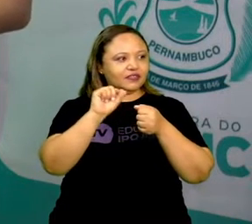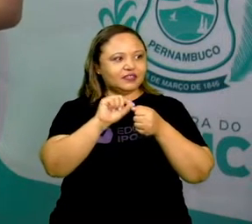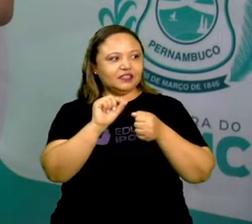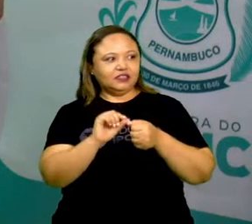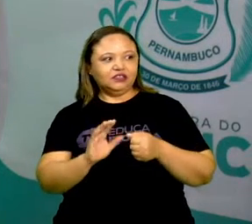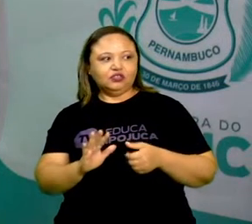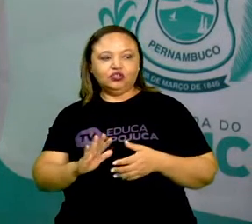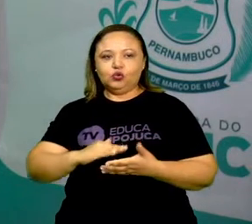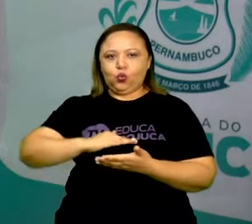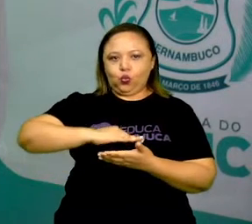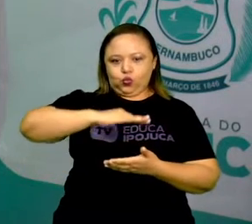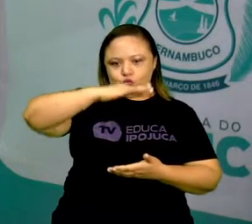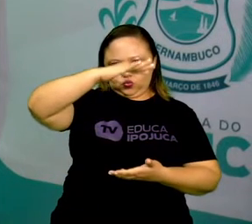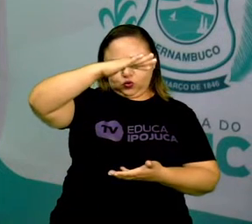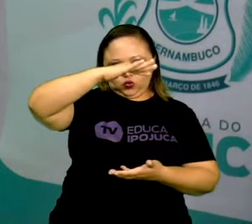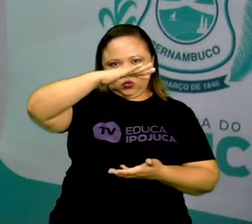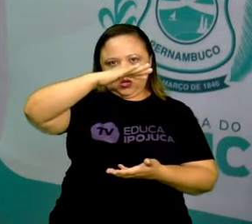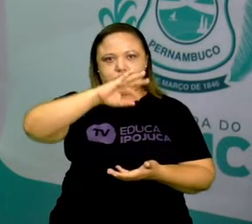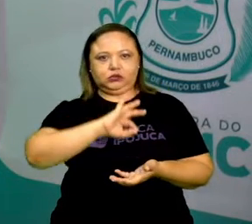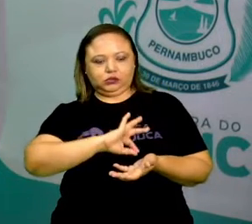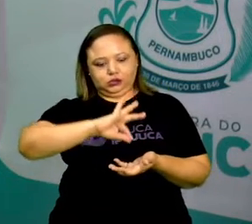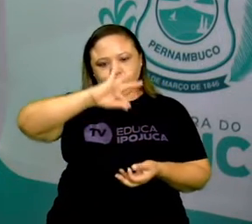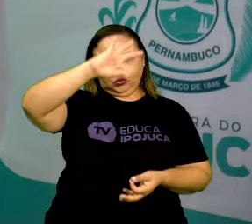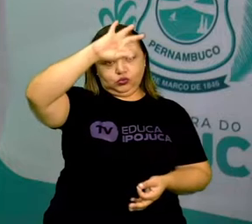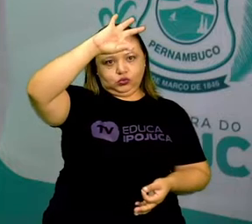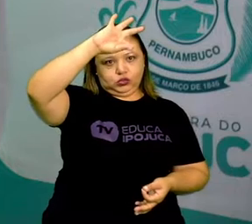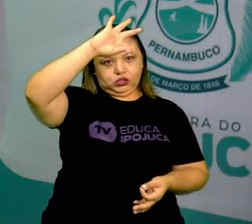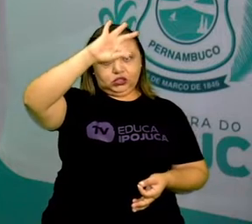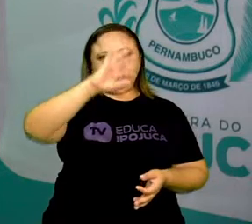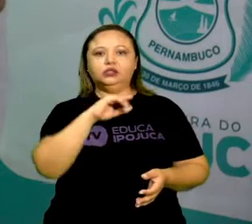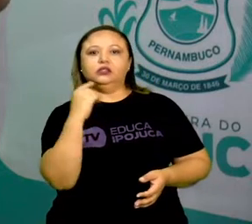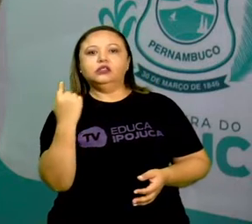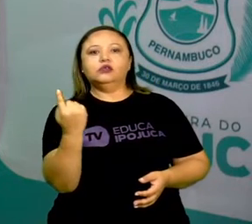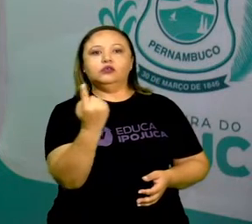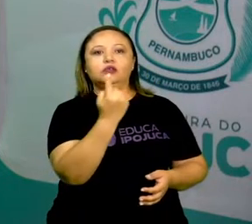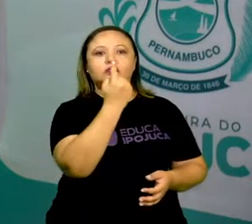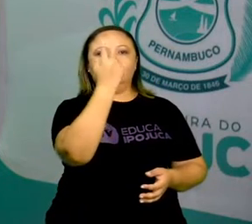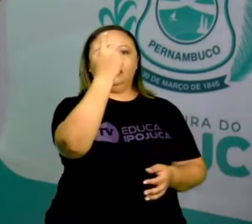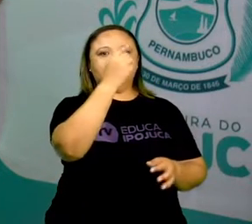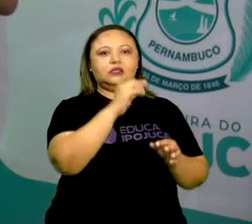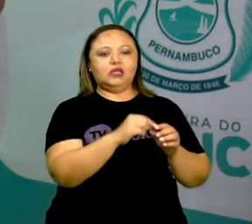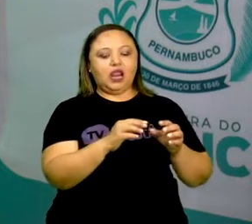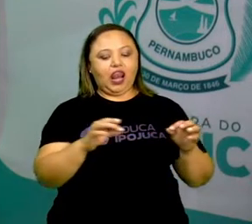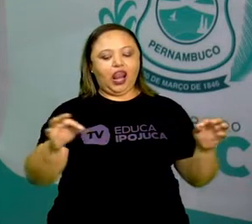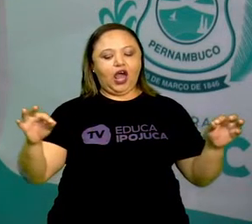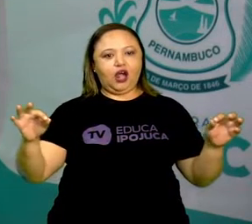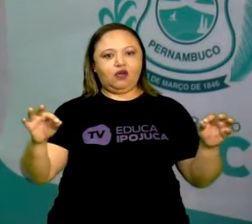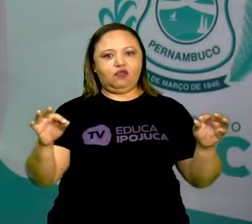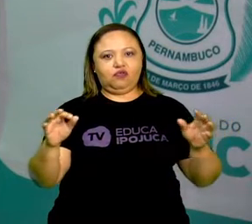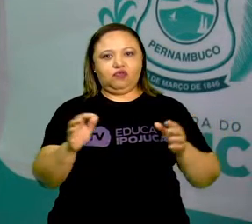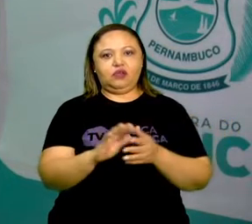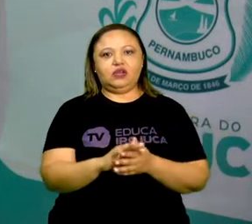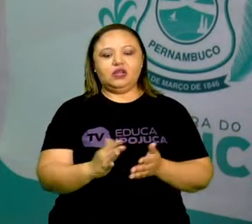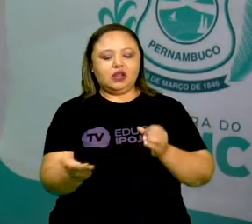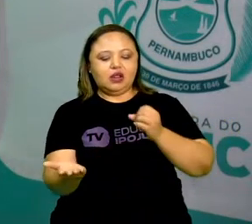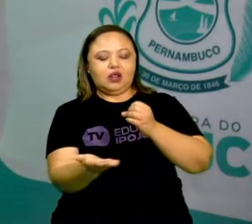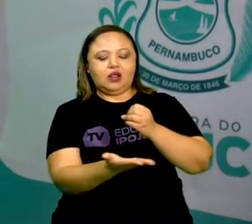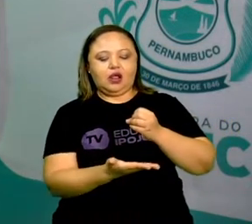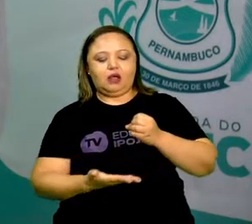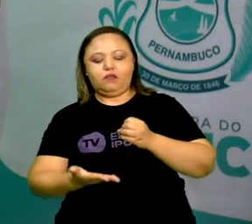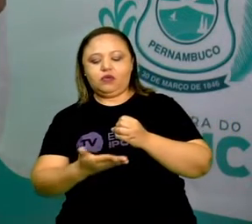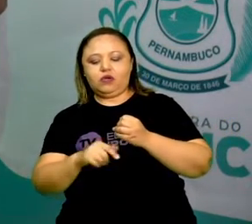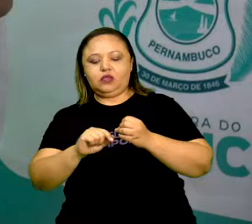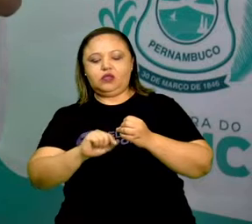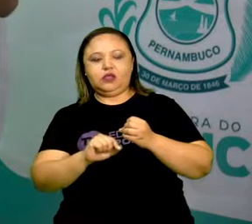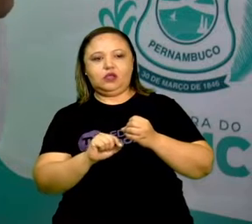vai ter altura, largura, que é, ó, a profundidade, e a base, que é